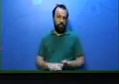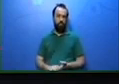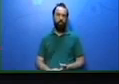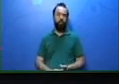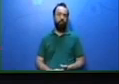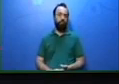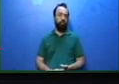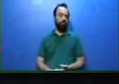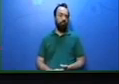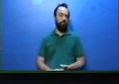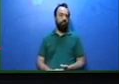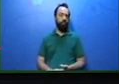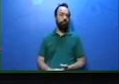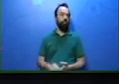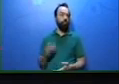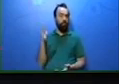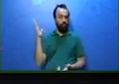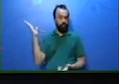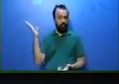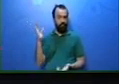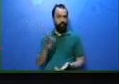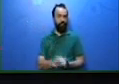sobre a tira que está sendo trabalhada.